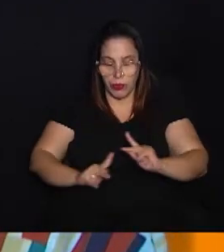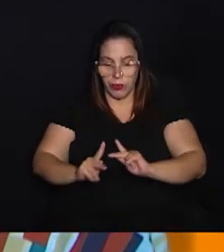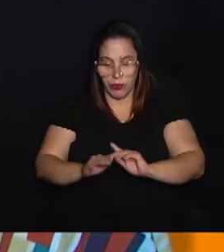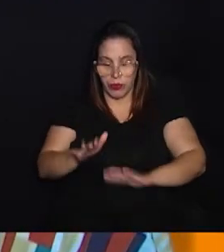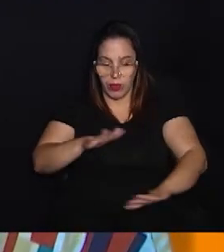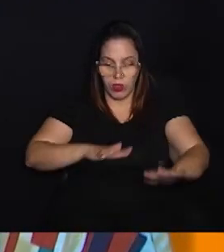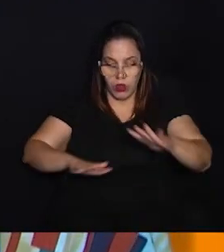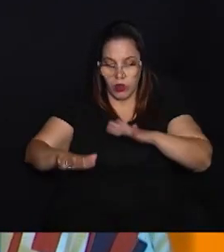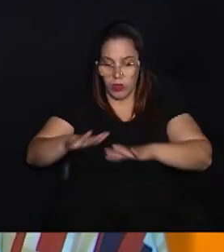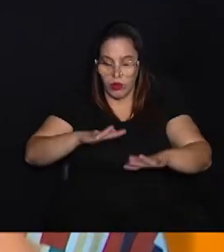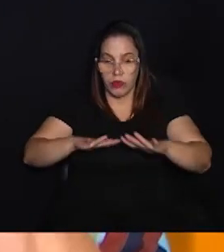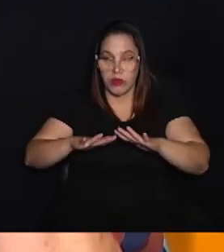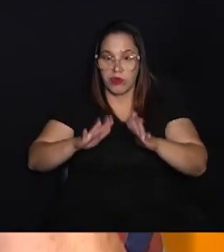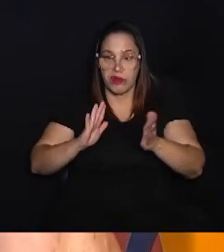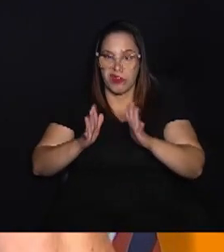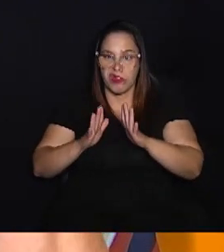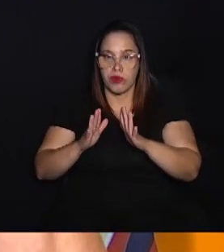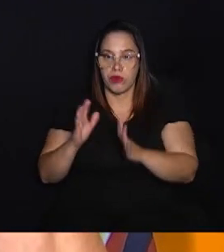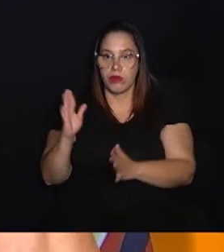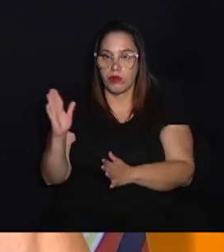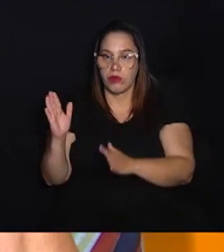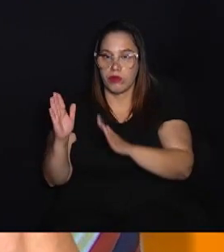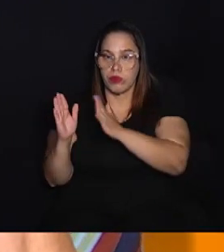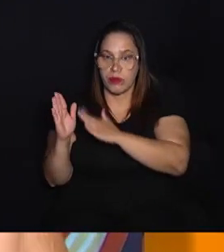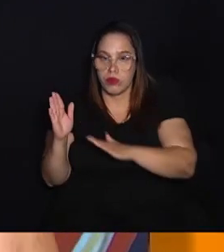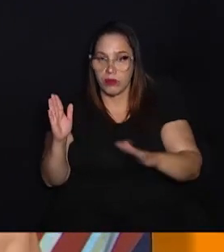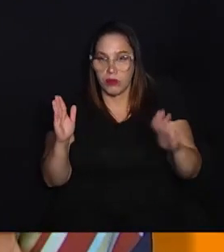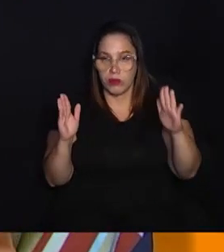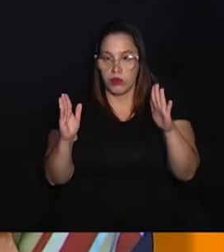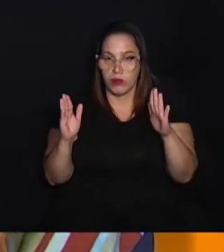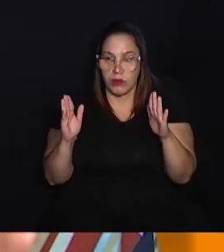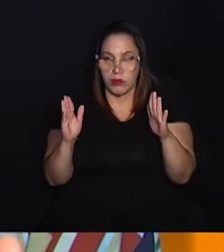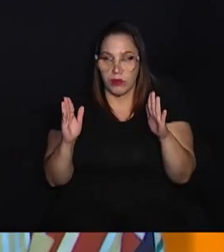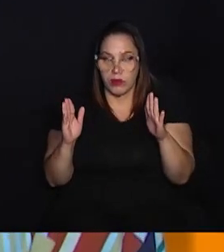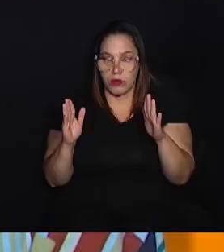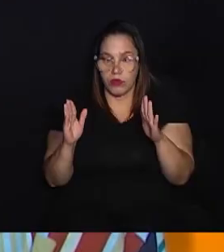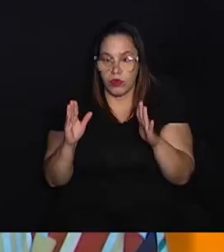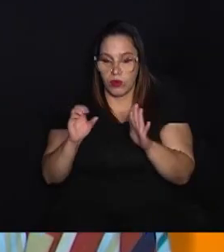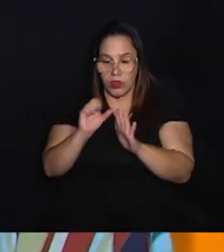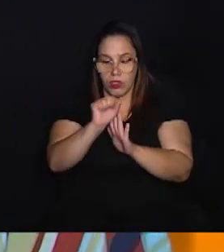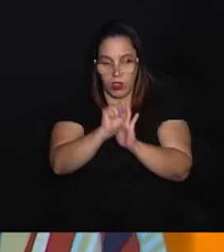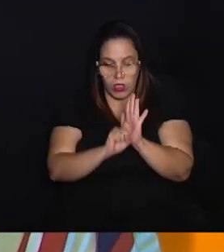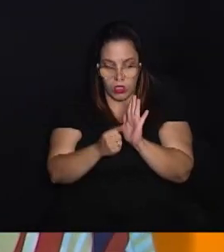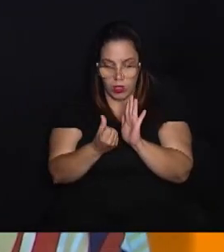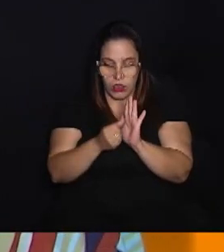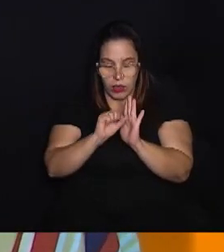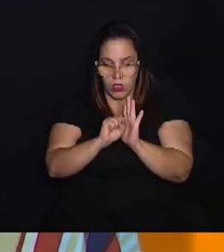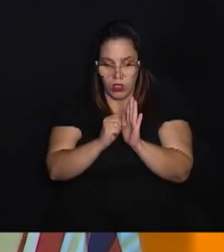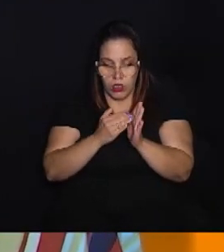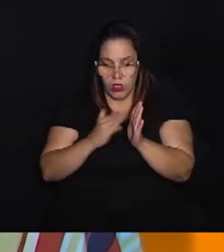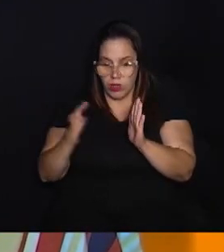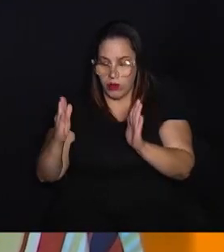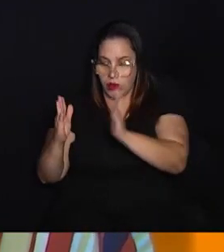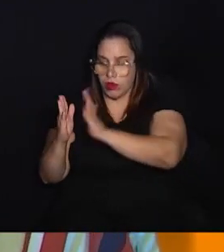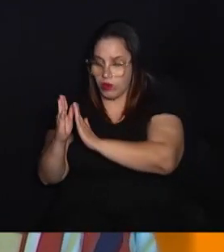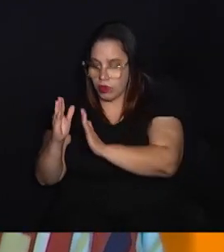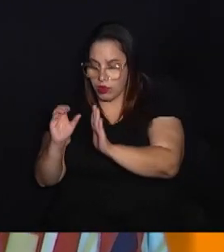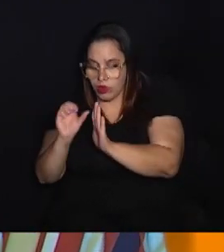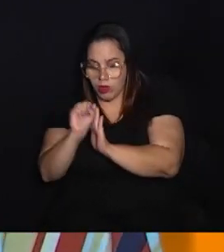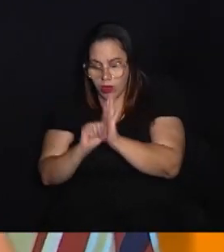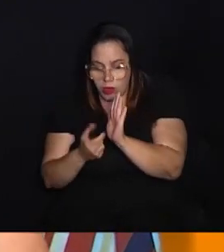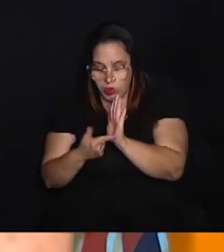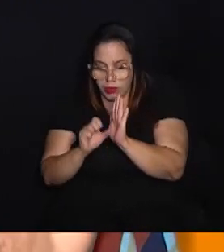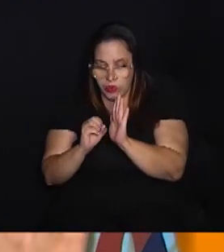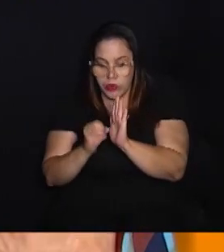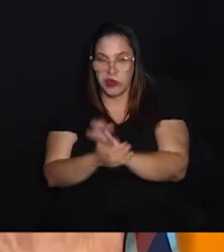período, e é um material que abarca o período desde século XVIII até meados do século XX,